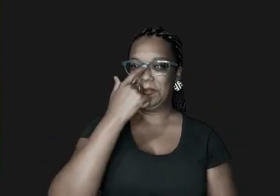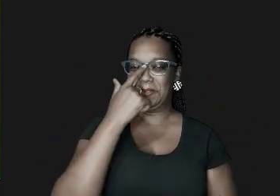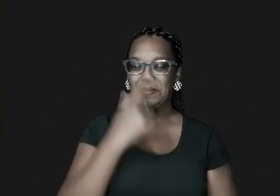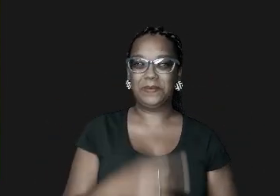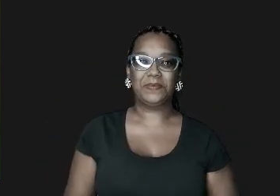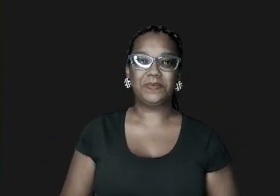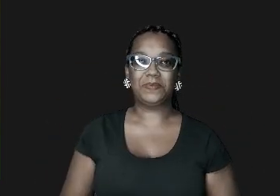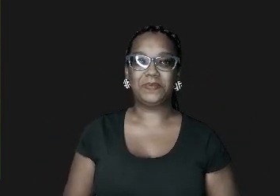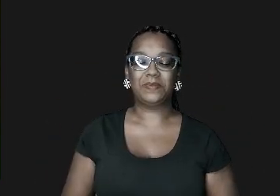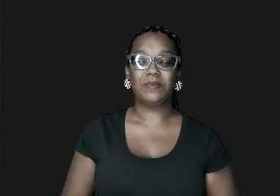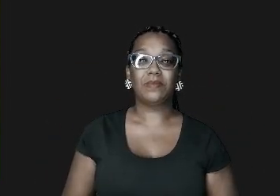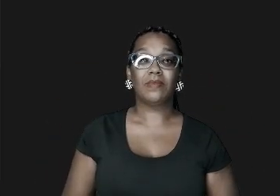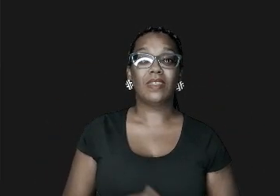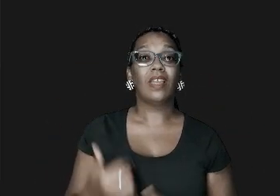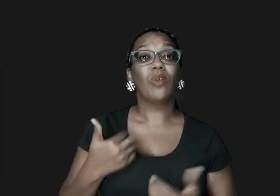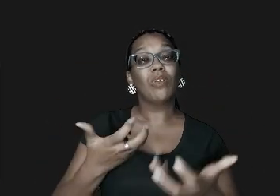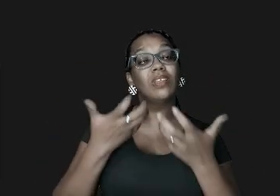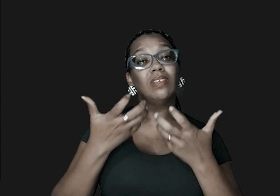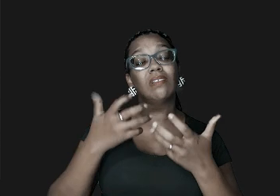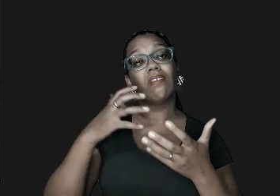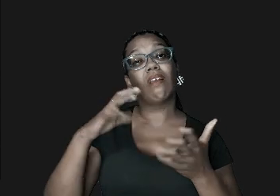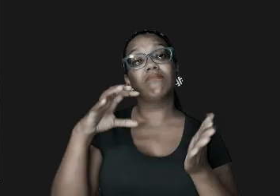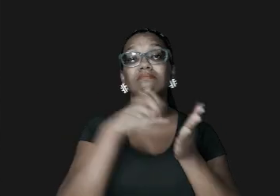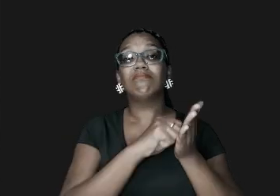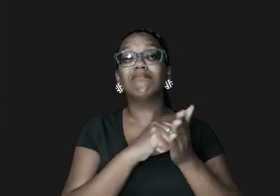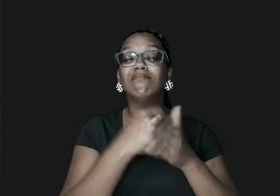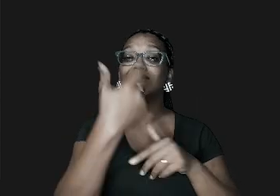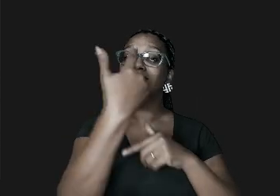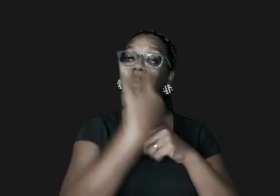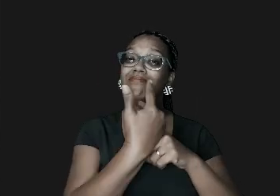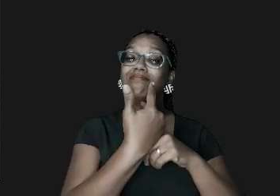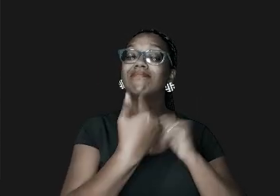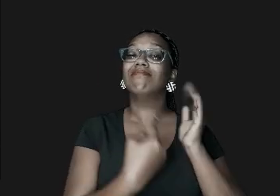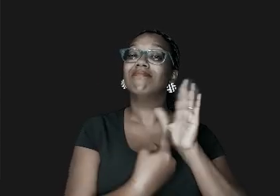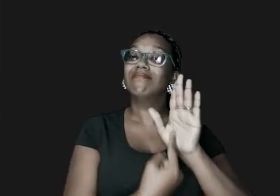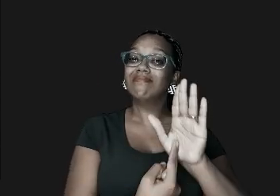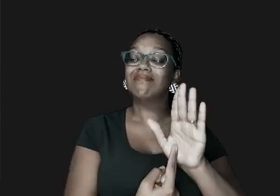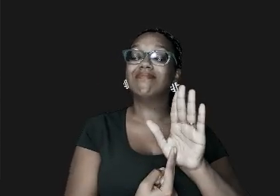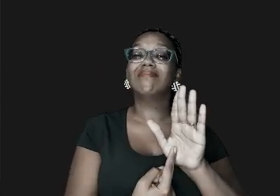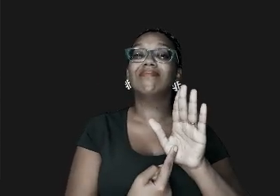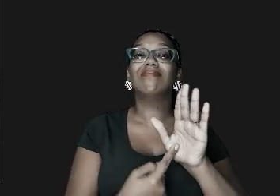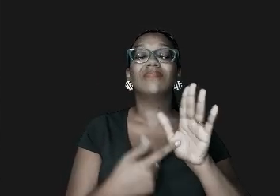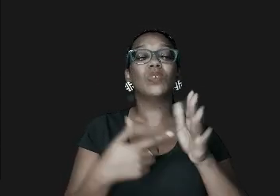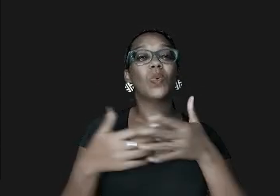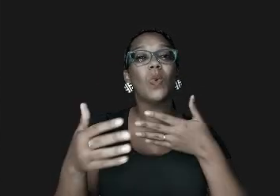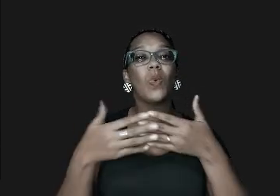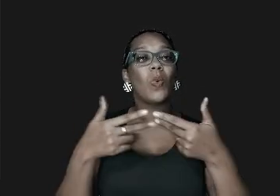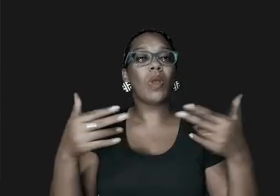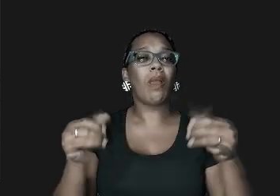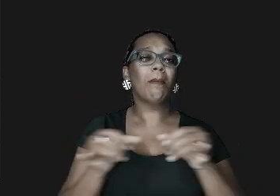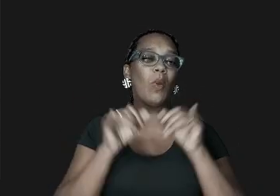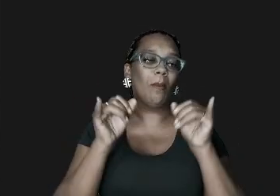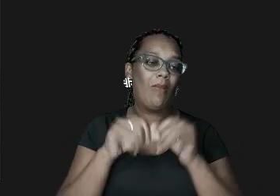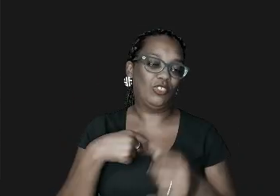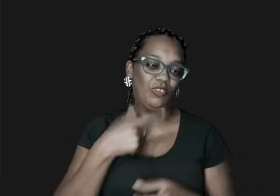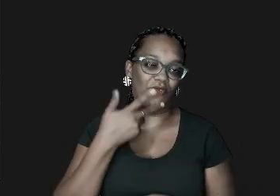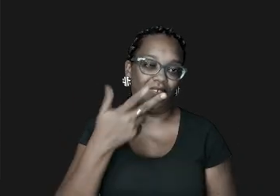de fato engrandecem bom primeiro gostaria que de fazer o registro de